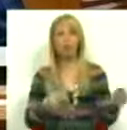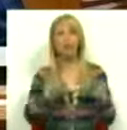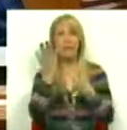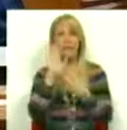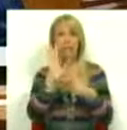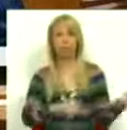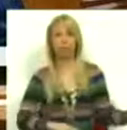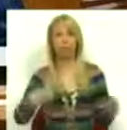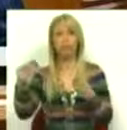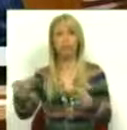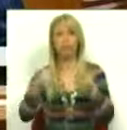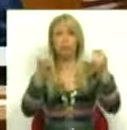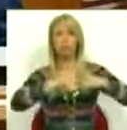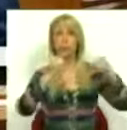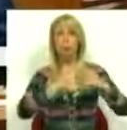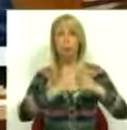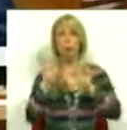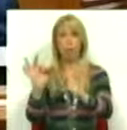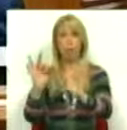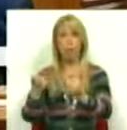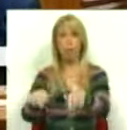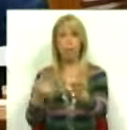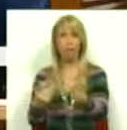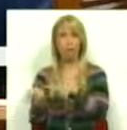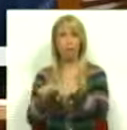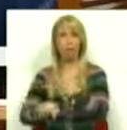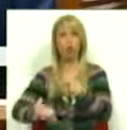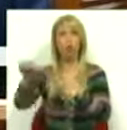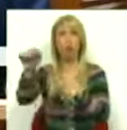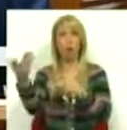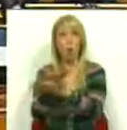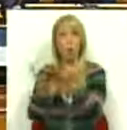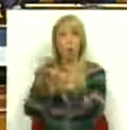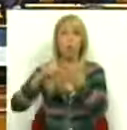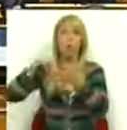o seu próprio partido negociou e assinou.